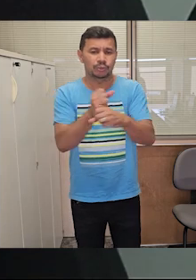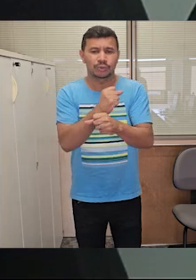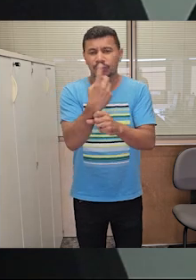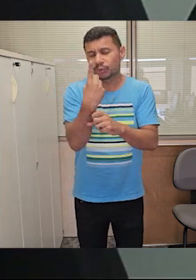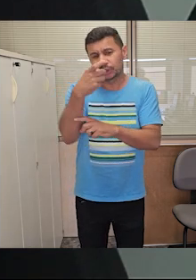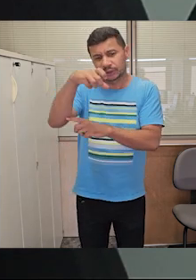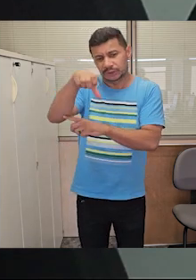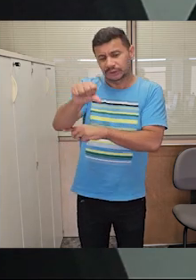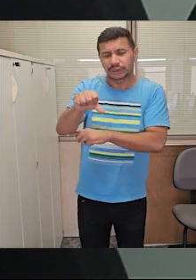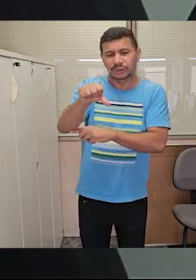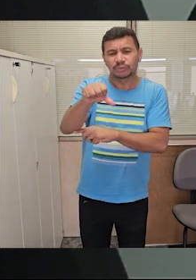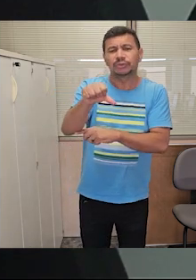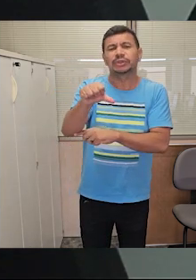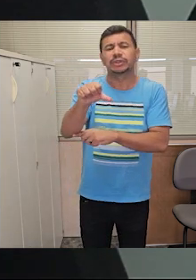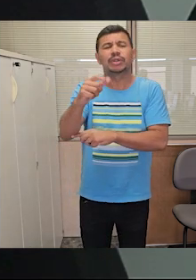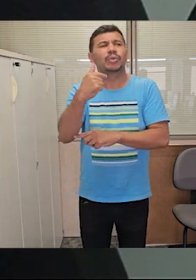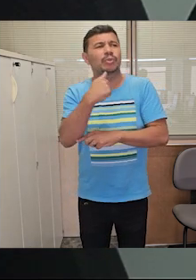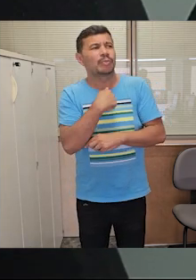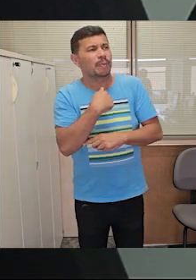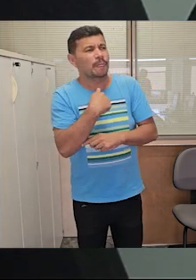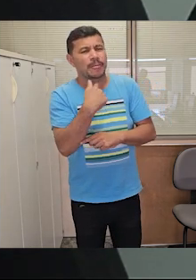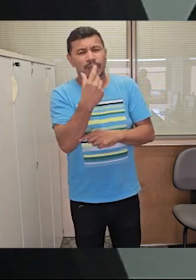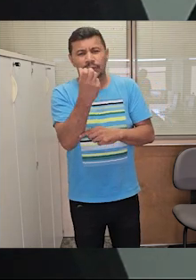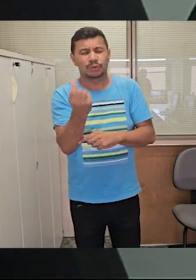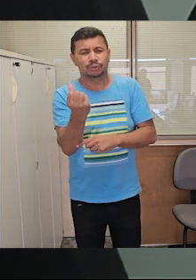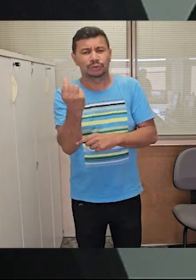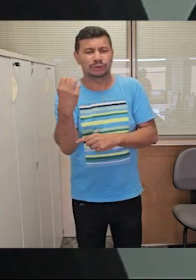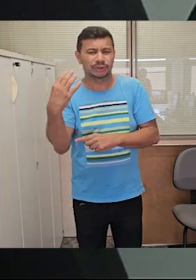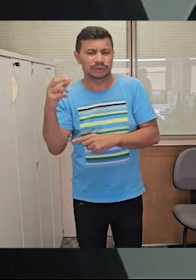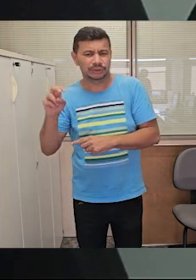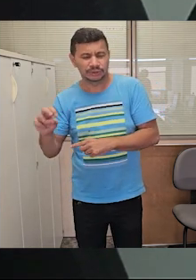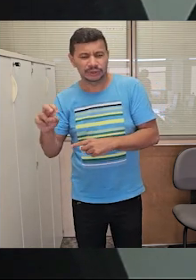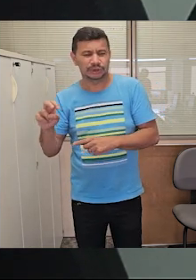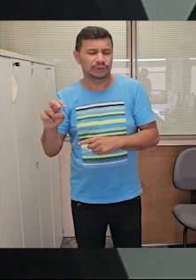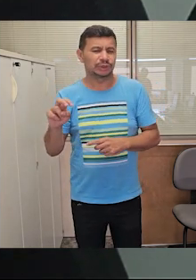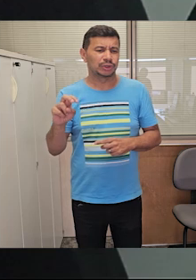Eu fui, e em 65, na eleição de 65,